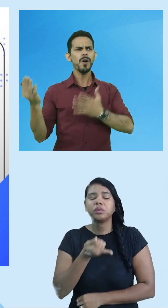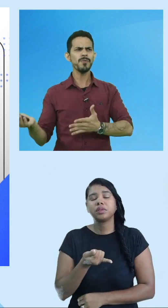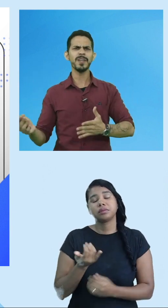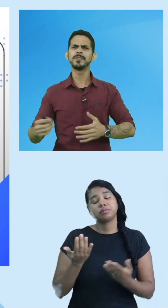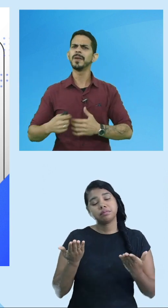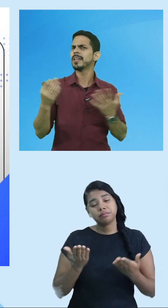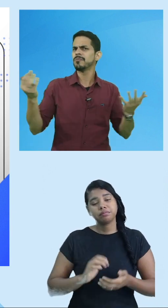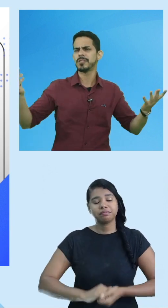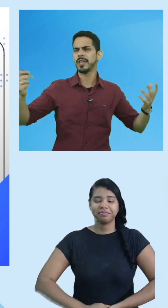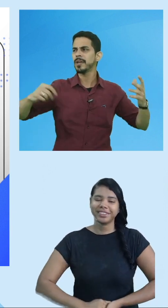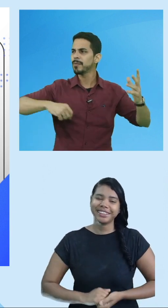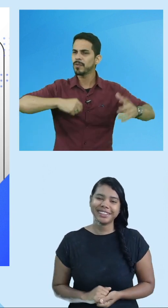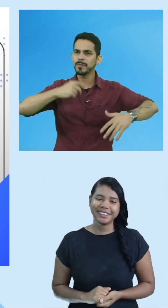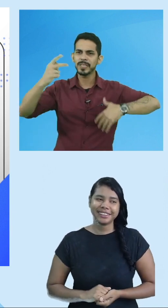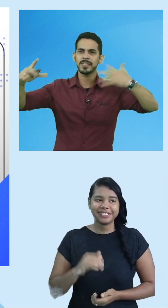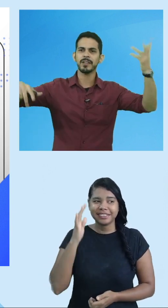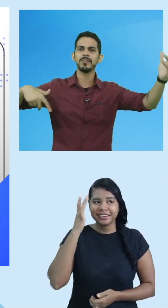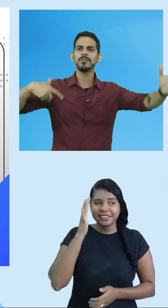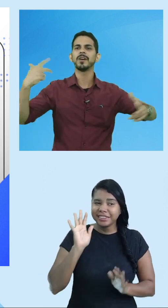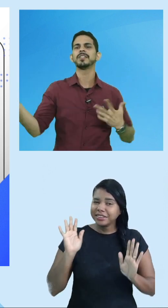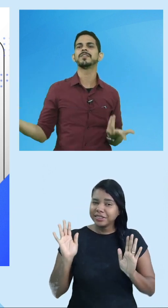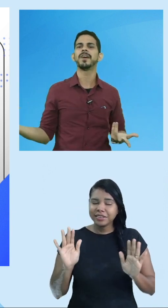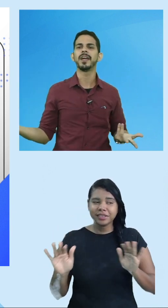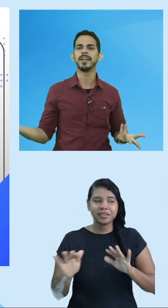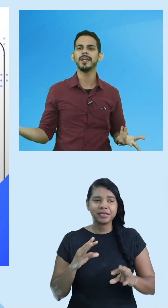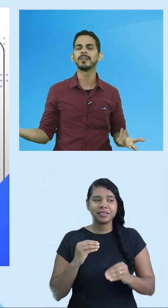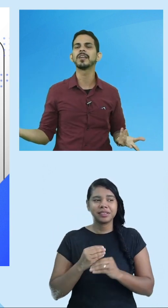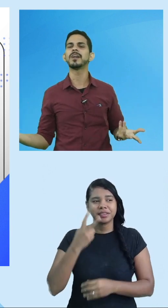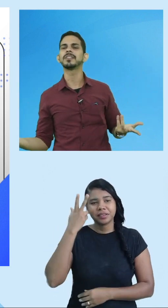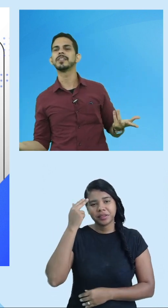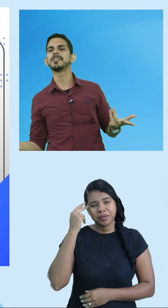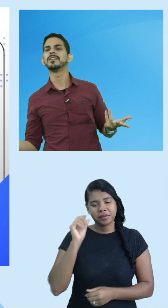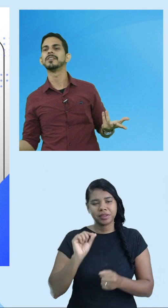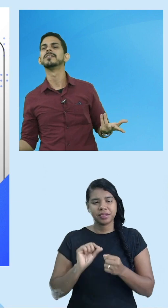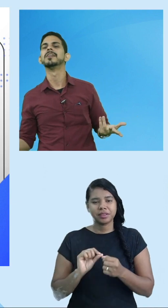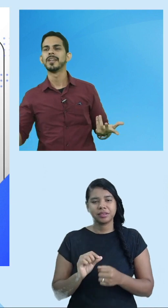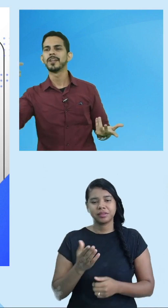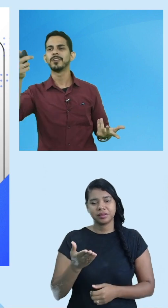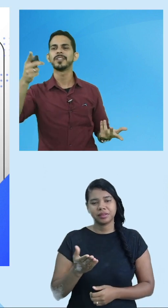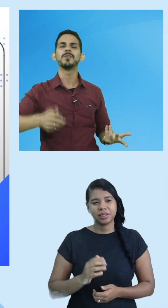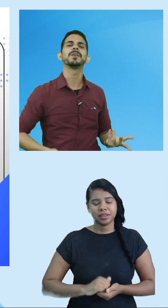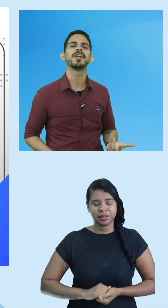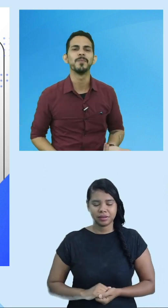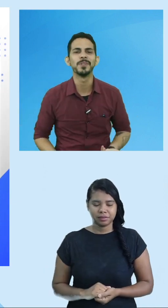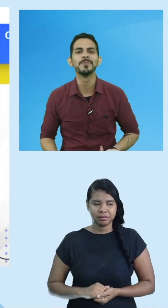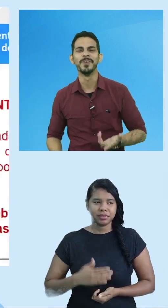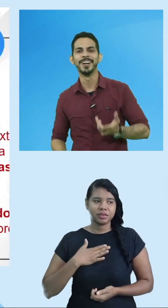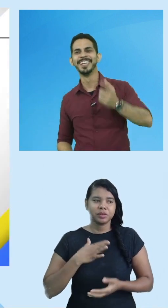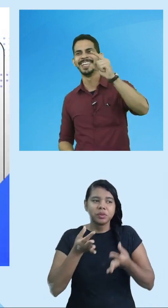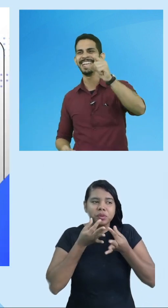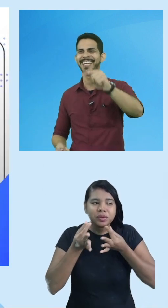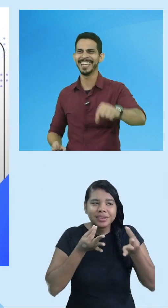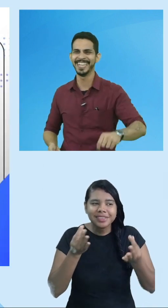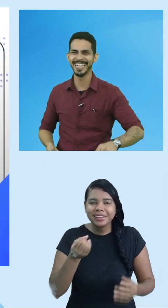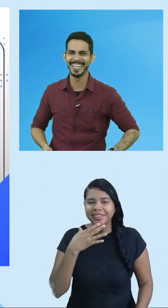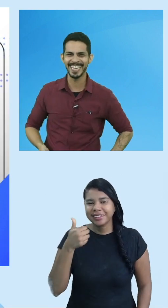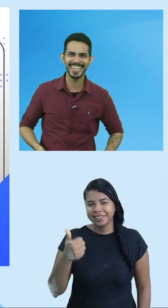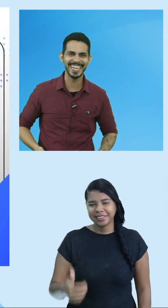infelizmente. Ou felizmente, né? Não sei, é uma movimentação natural que a gente faz, né? O que tu acha, Anderson? Gostei da opinião, muito boa.